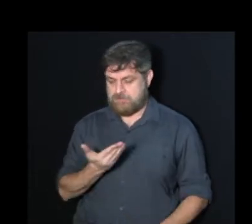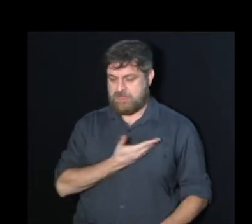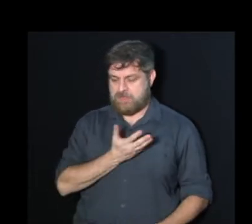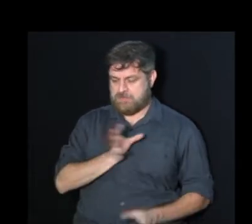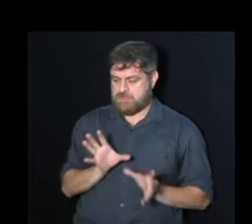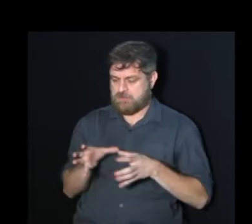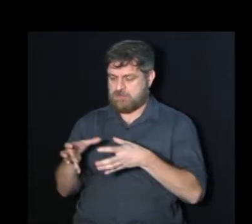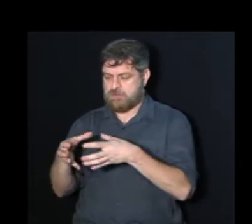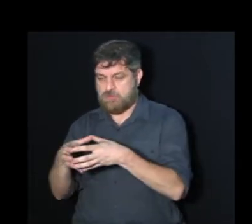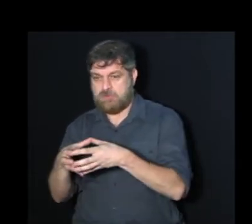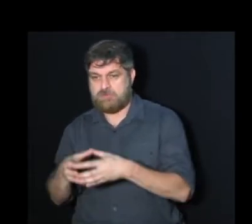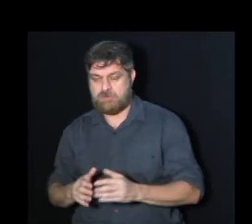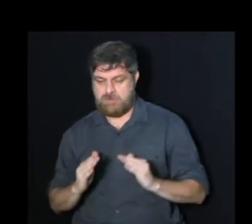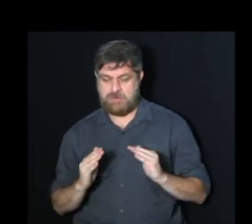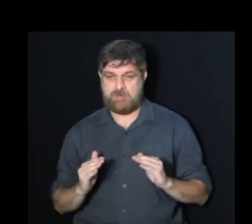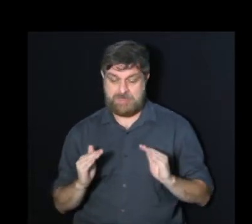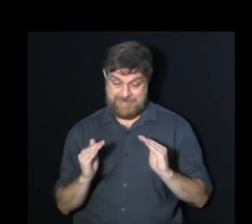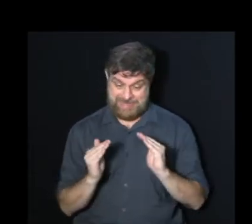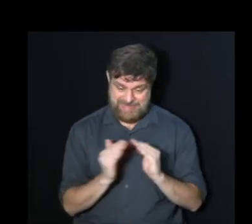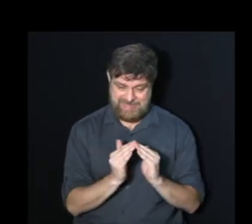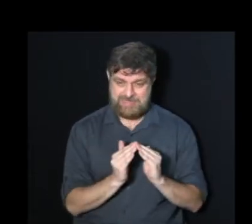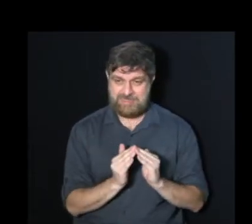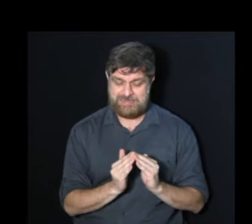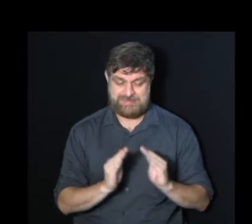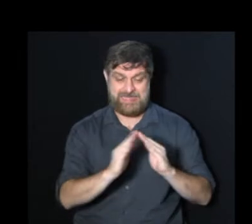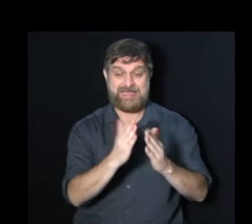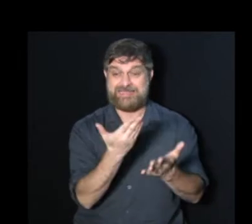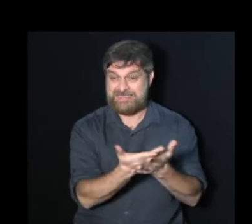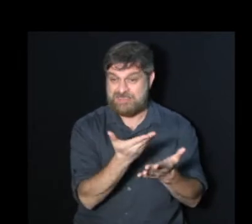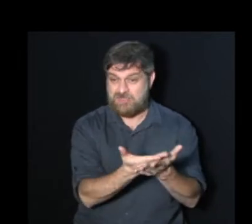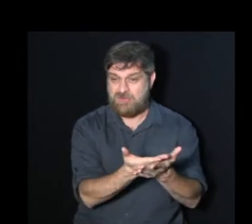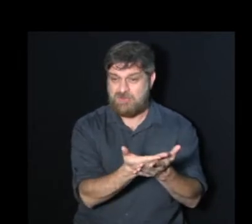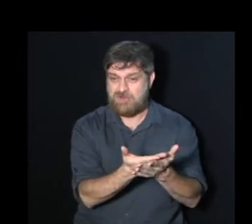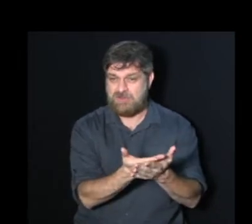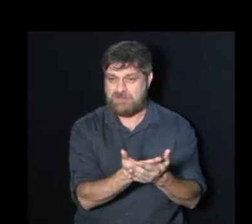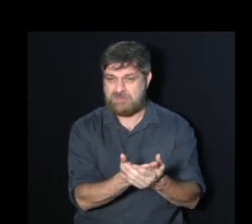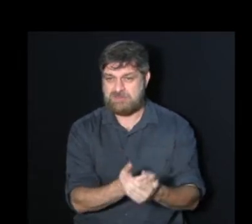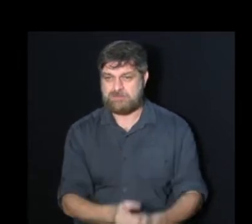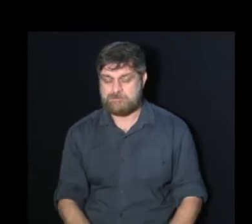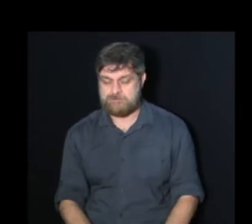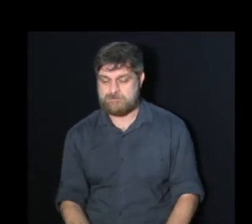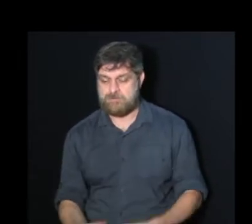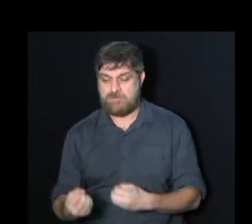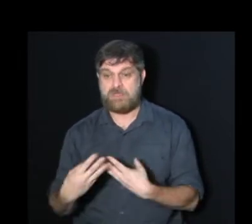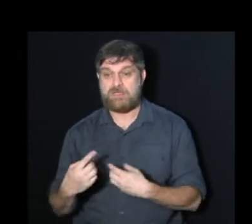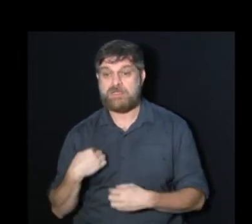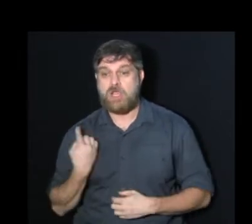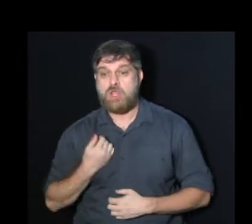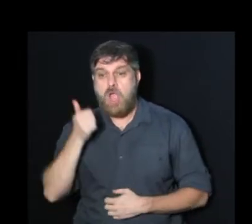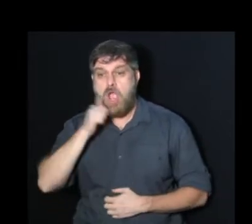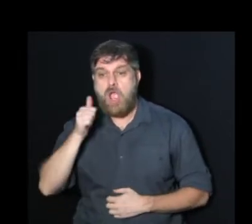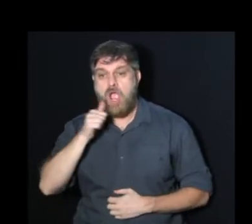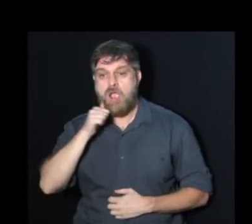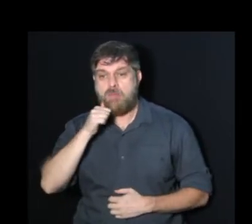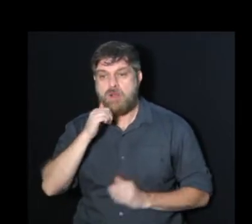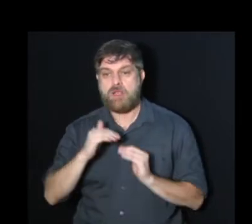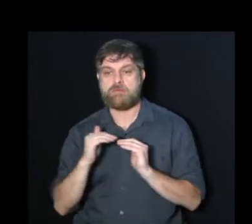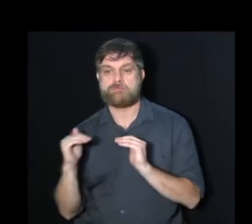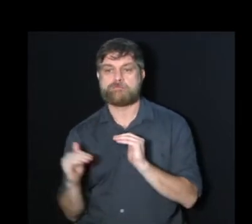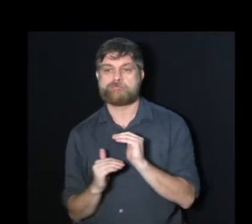amigos, na casa, nas escolas, nos ensinam que as mulheres são inferiores aos